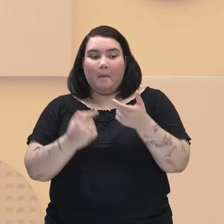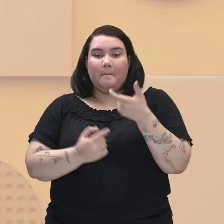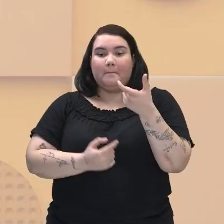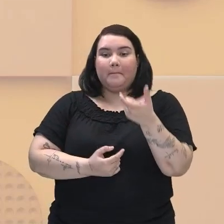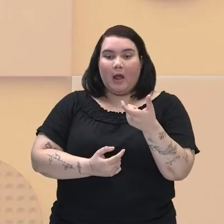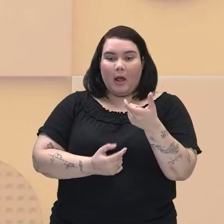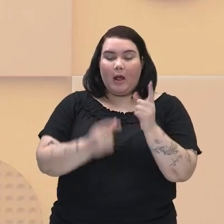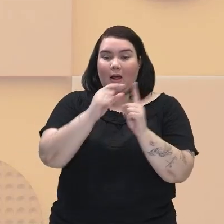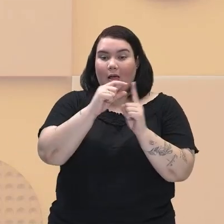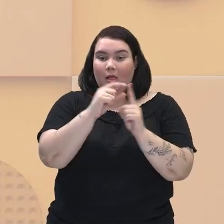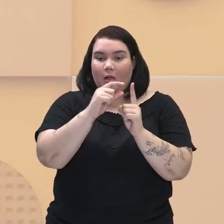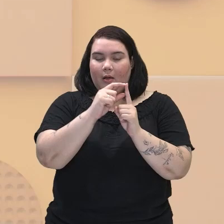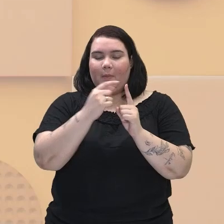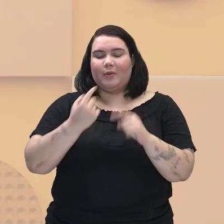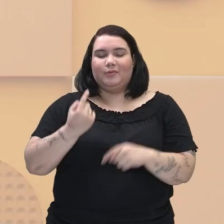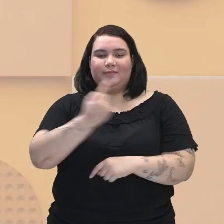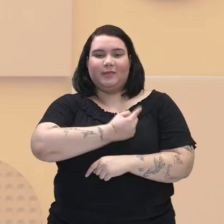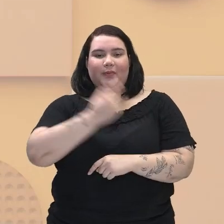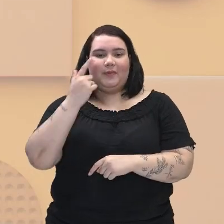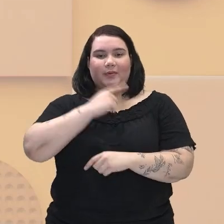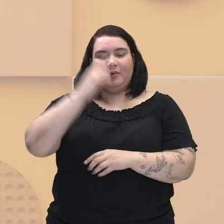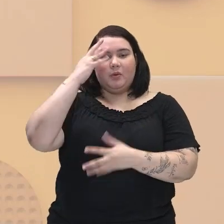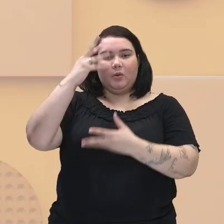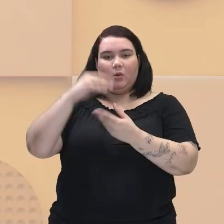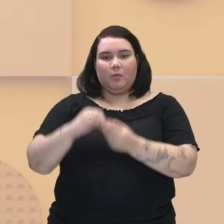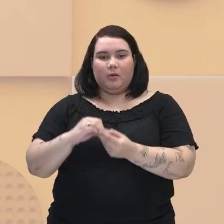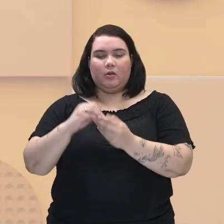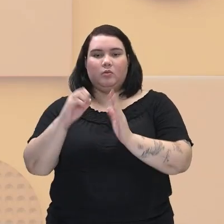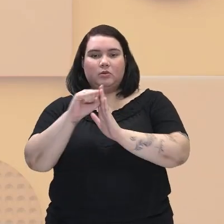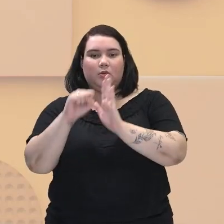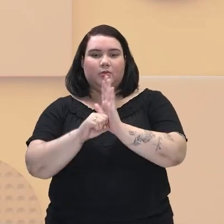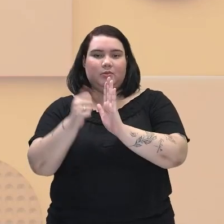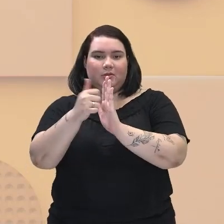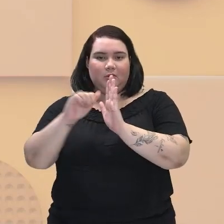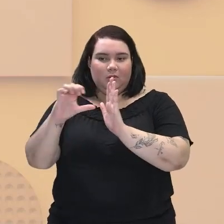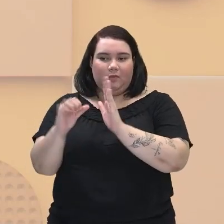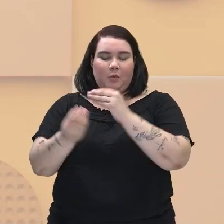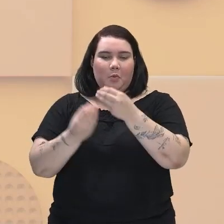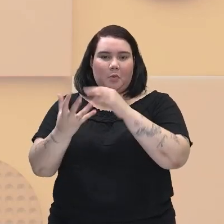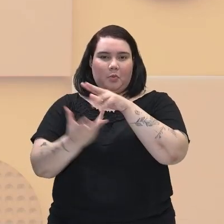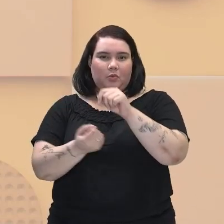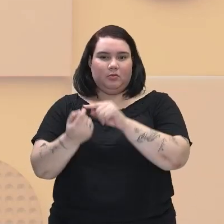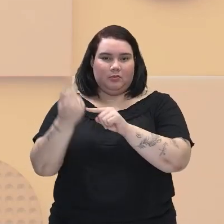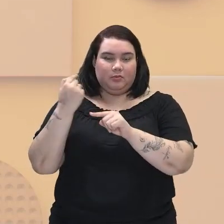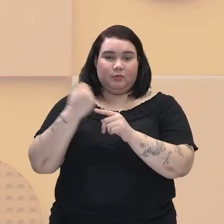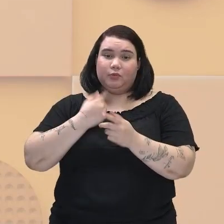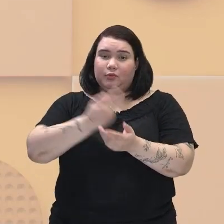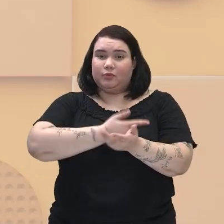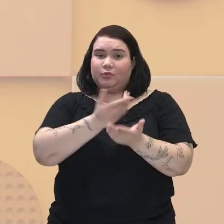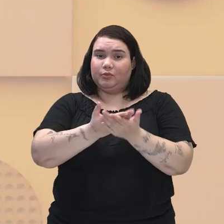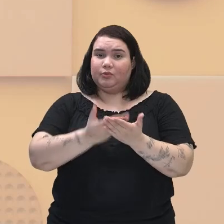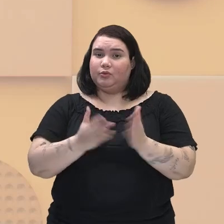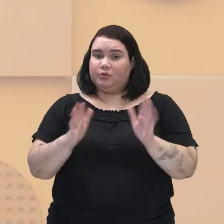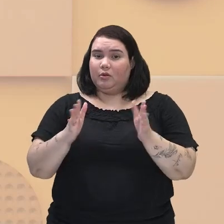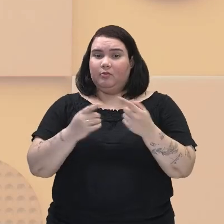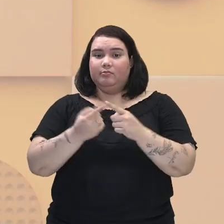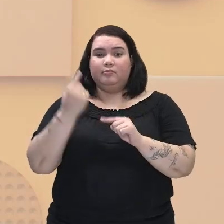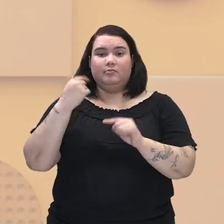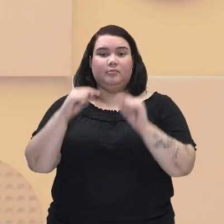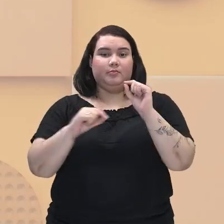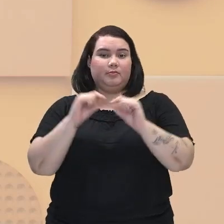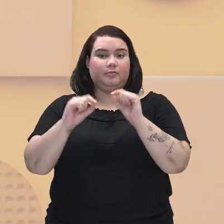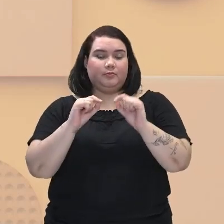para compreendermos o mundo do século XIX, como já trabalhamos anteriormente, que é